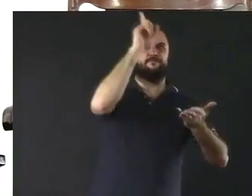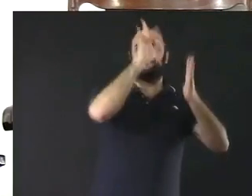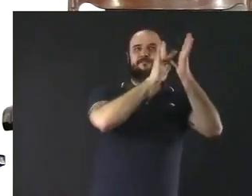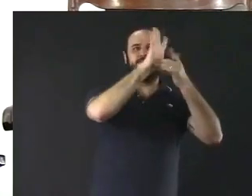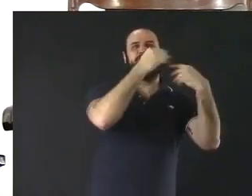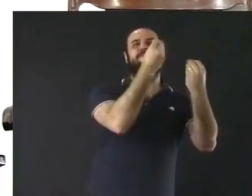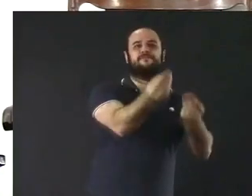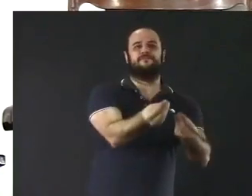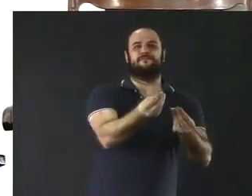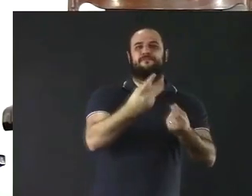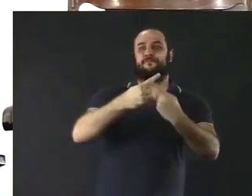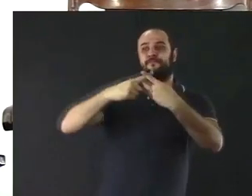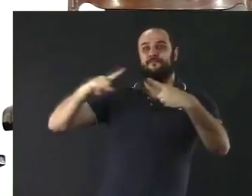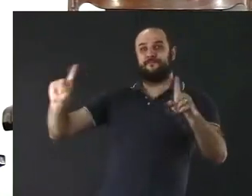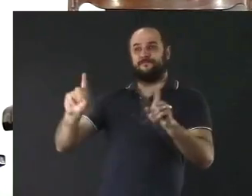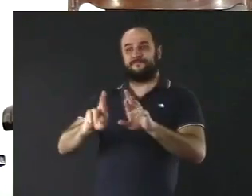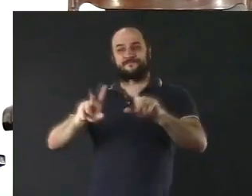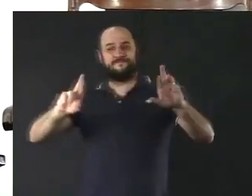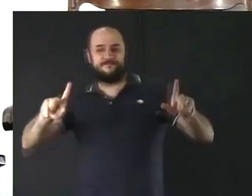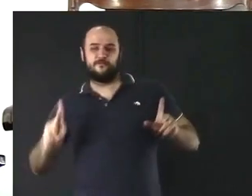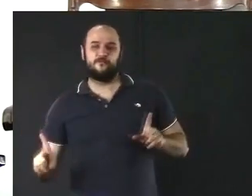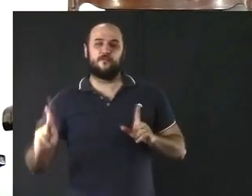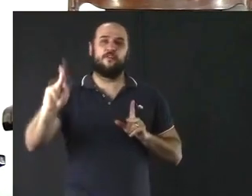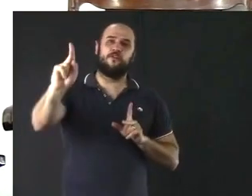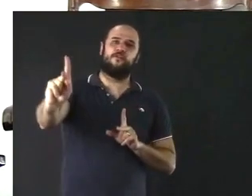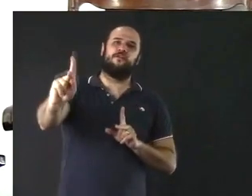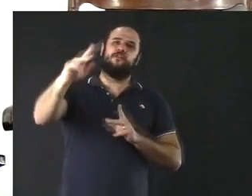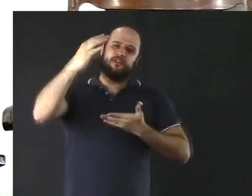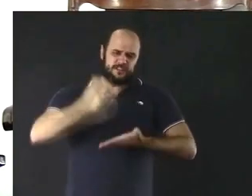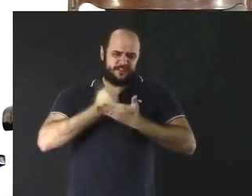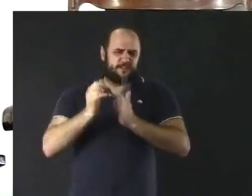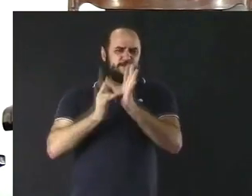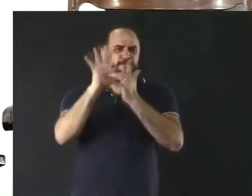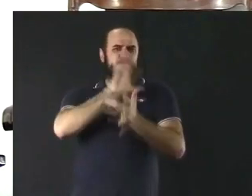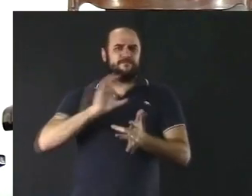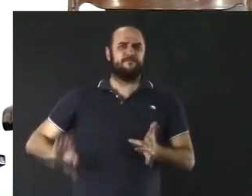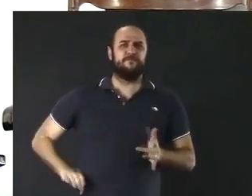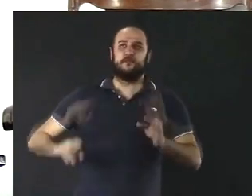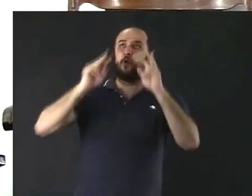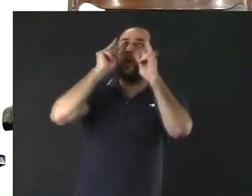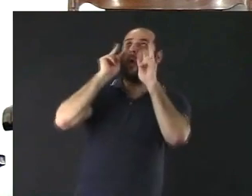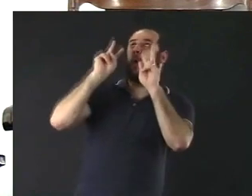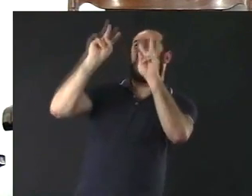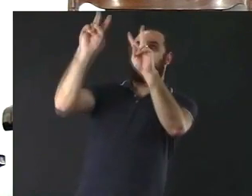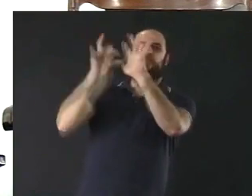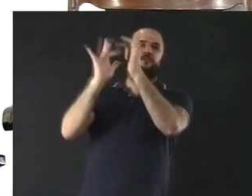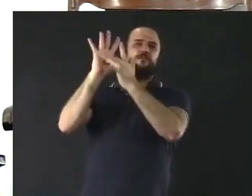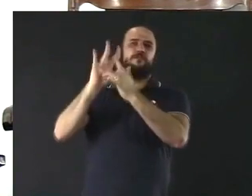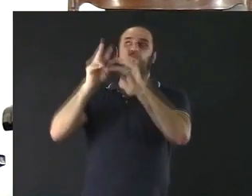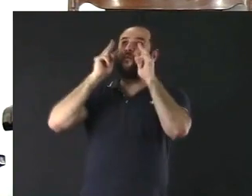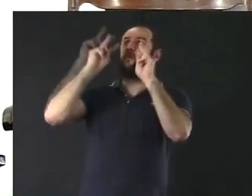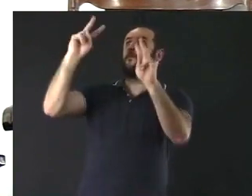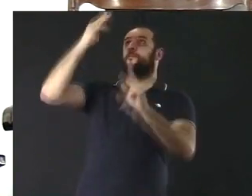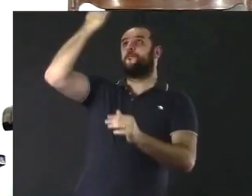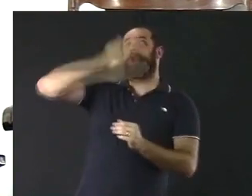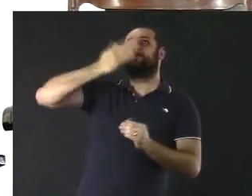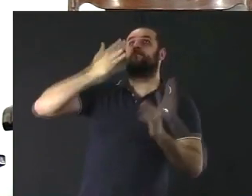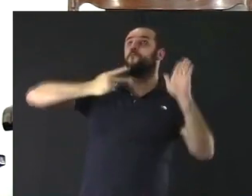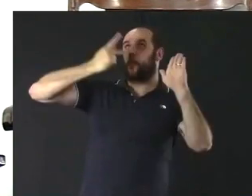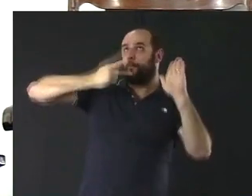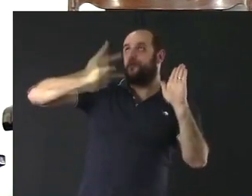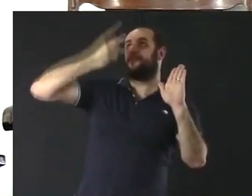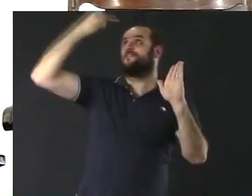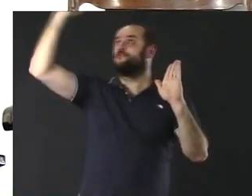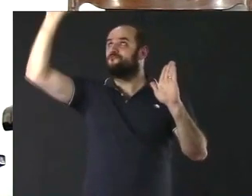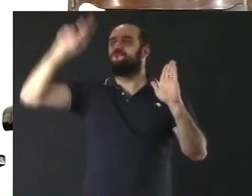você perseverar salvo em Cristo, olhando para Ele, olhando para a sua promessa eterna